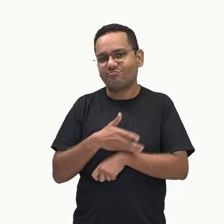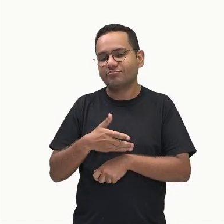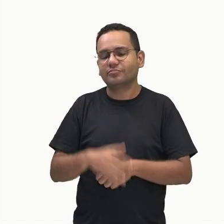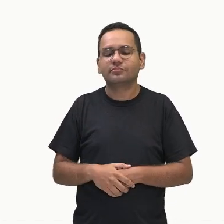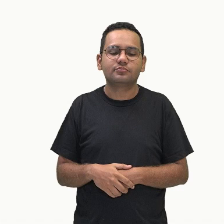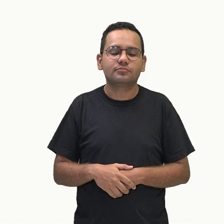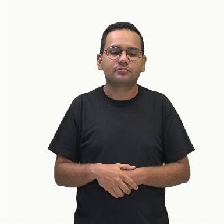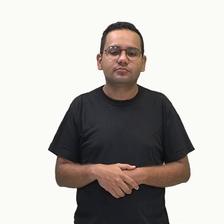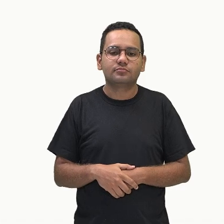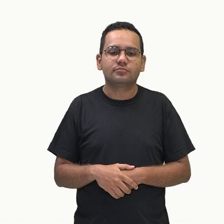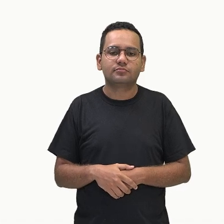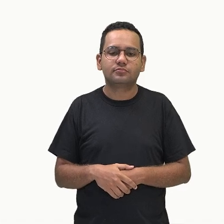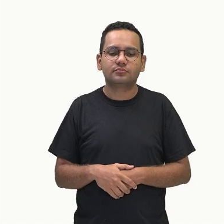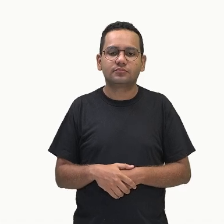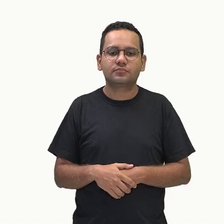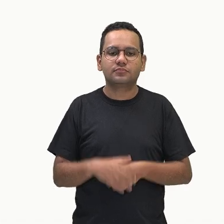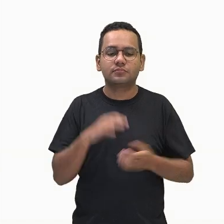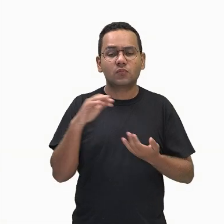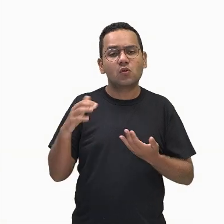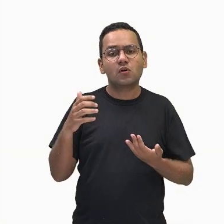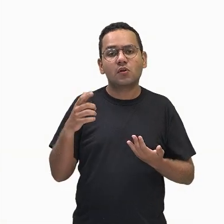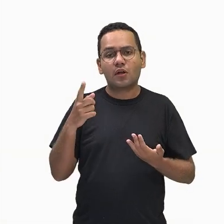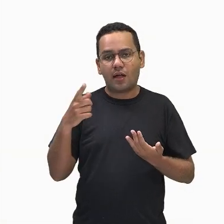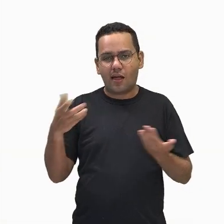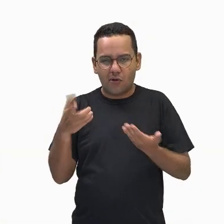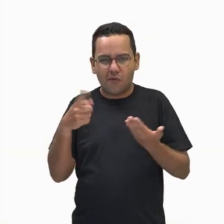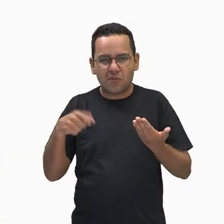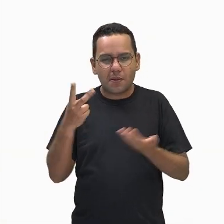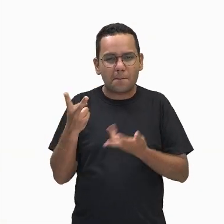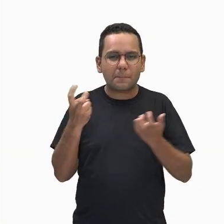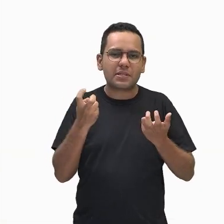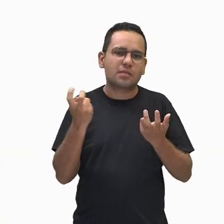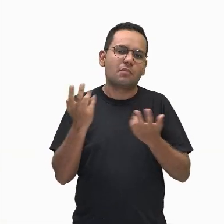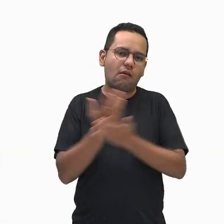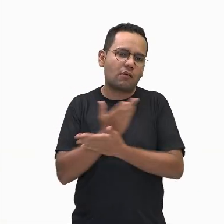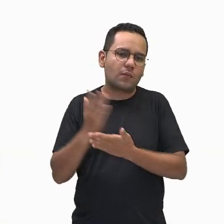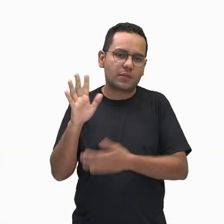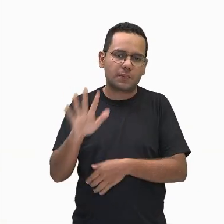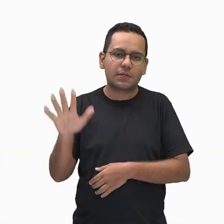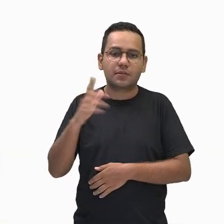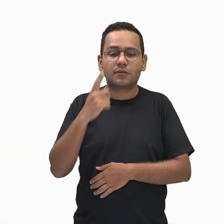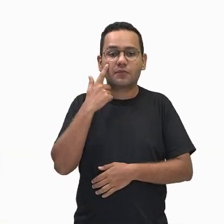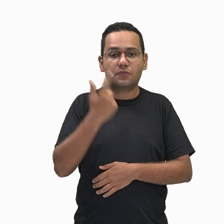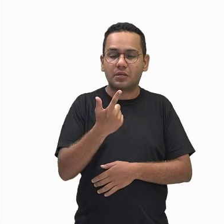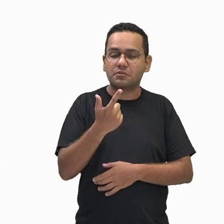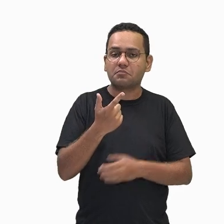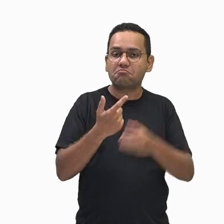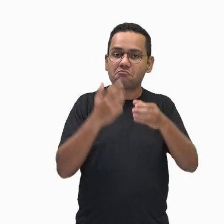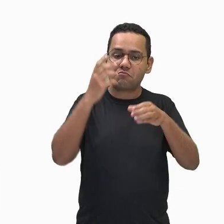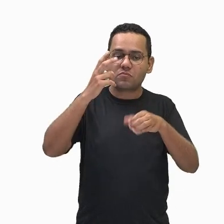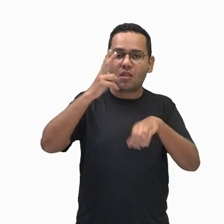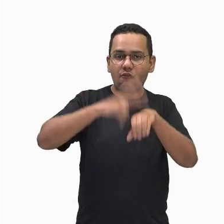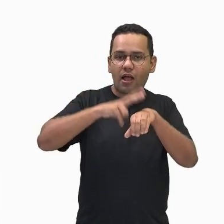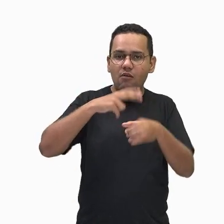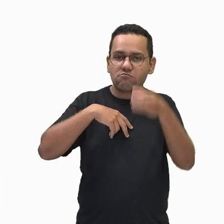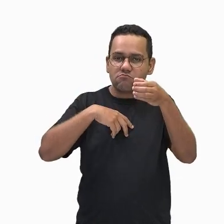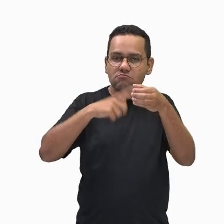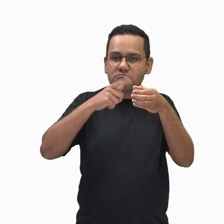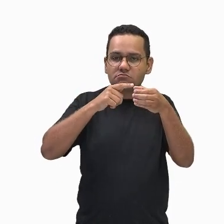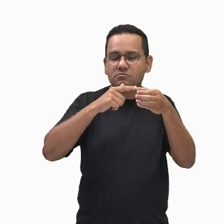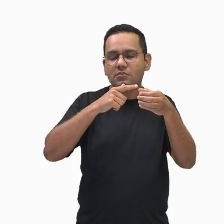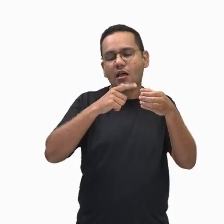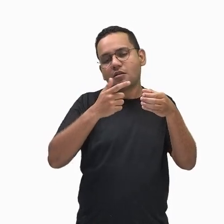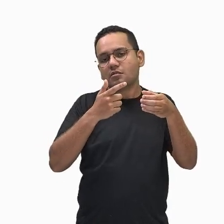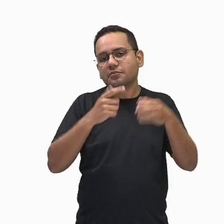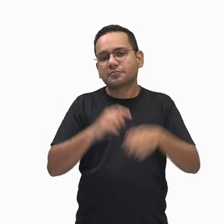vou destacar algumas imagens desses elementos. A gente tem aí um copo cheio de água, bem bonito, deu até vontade de beber.